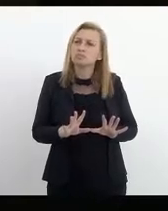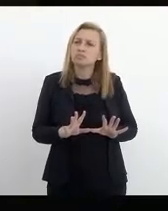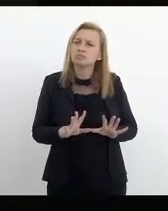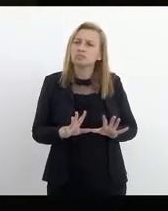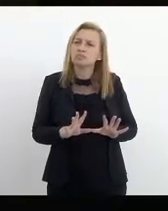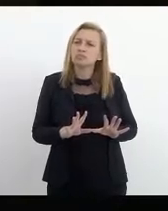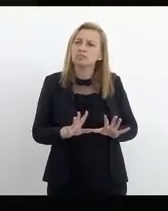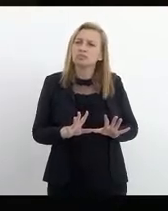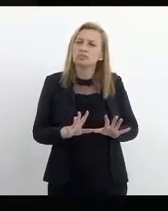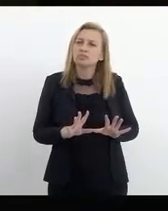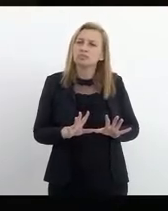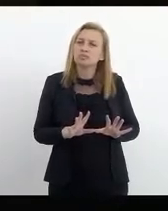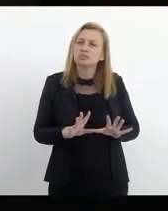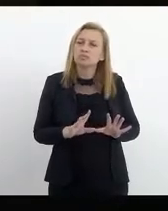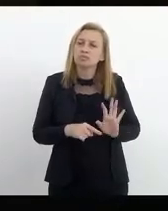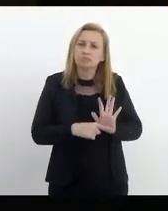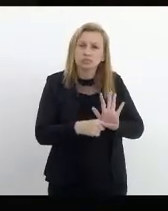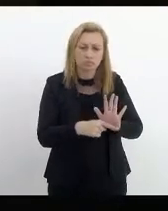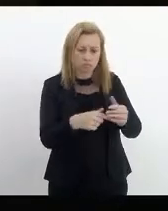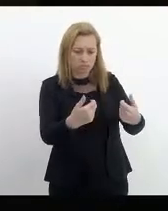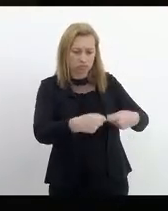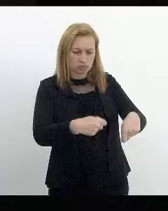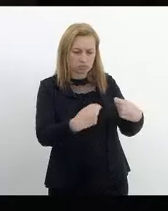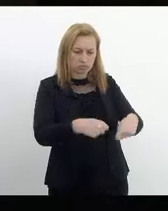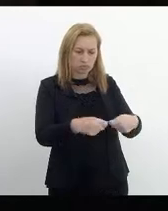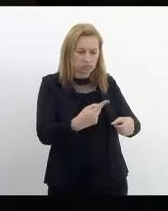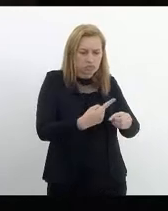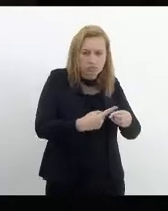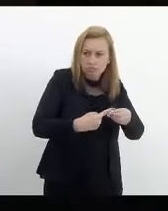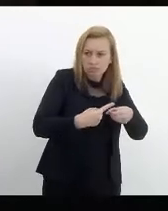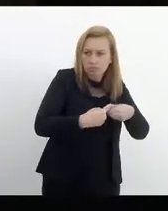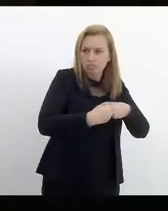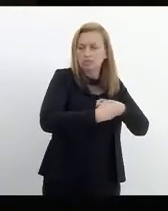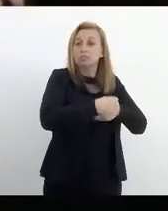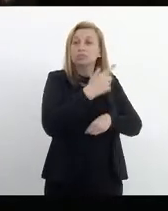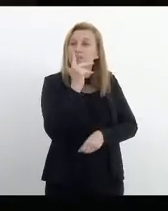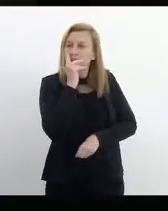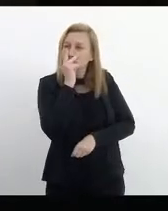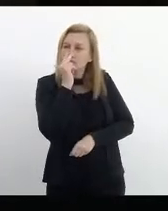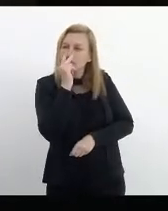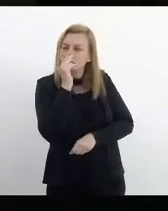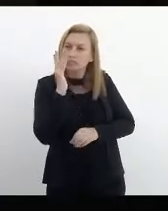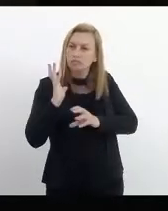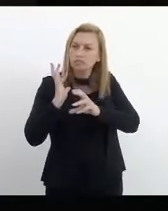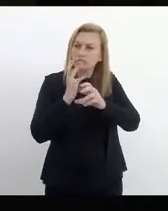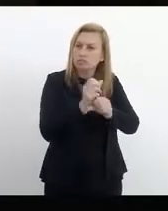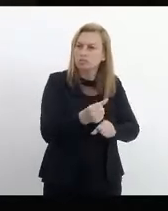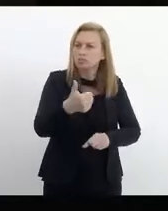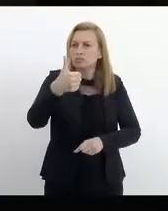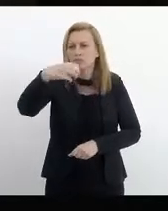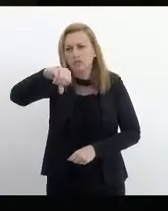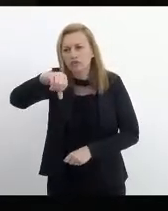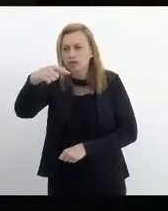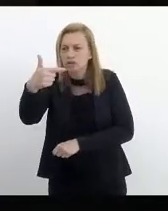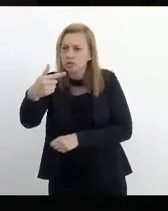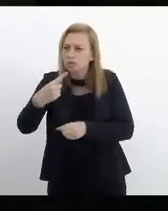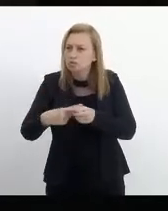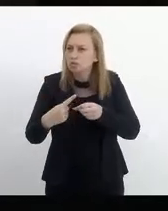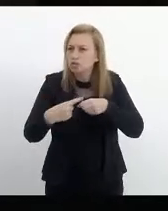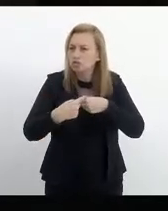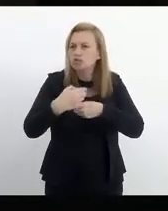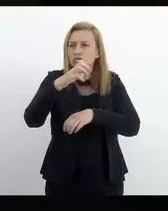necessidades dos Municípios parece que da totalidade dos 92 municípios